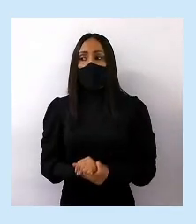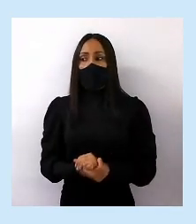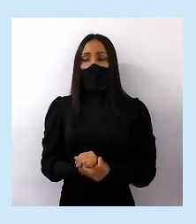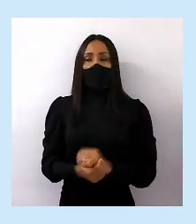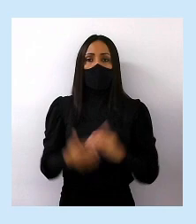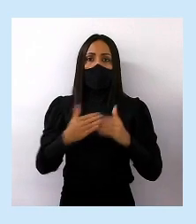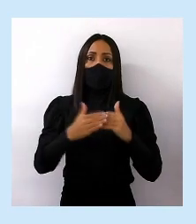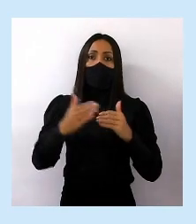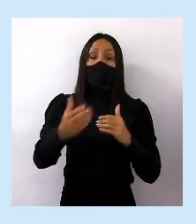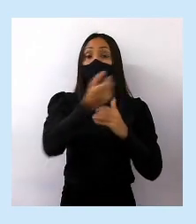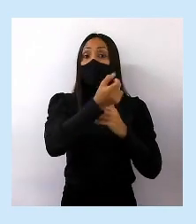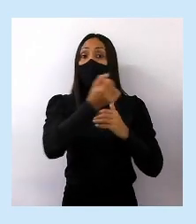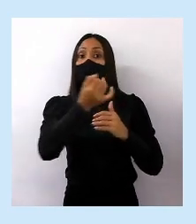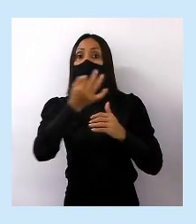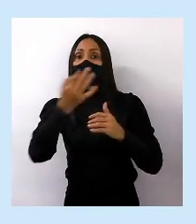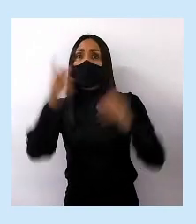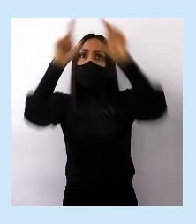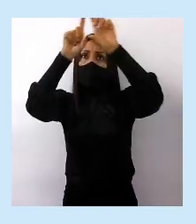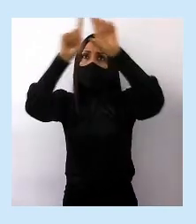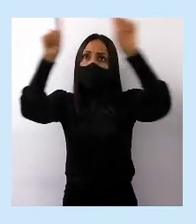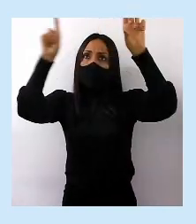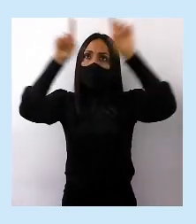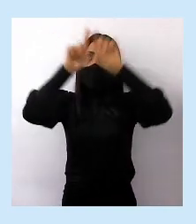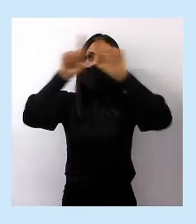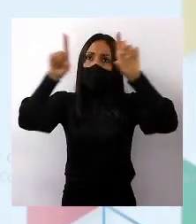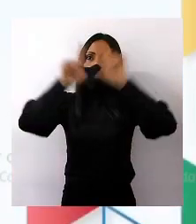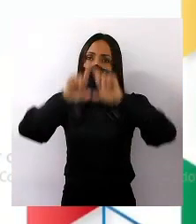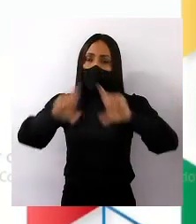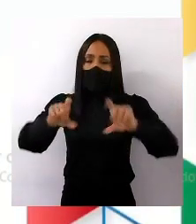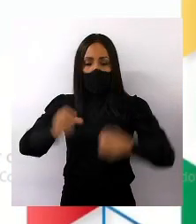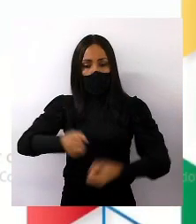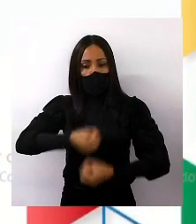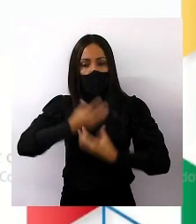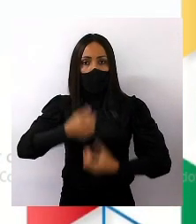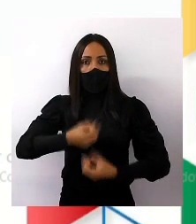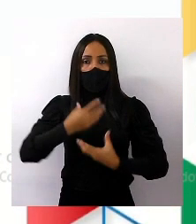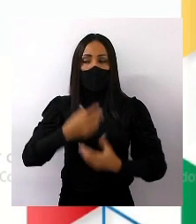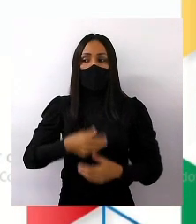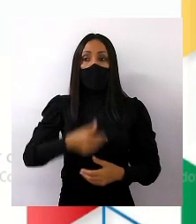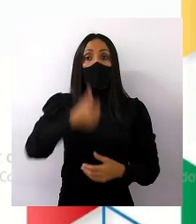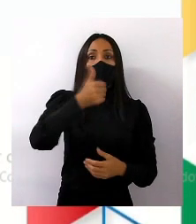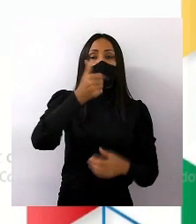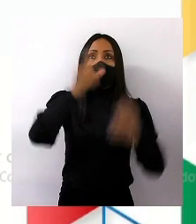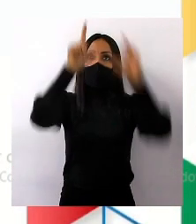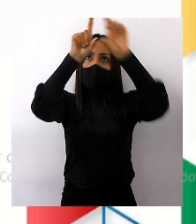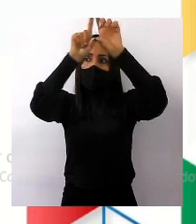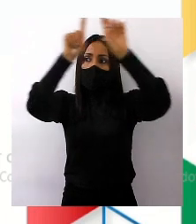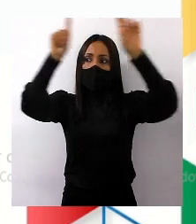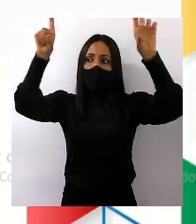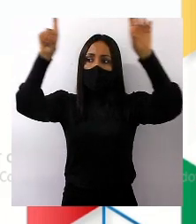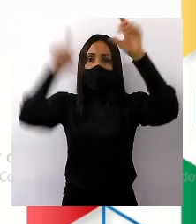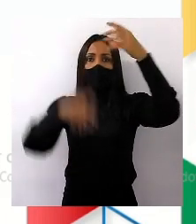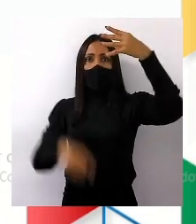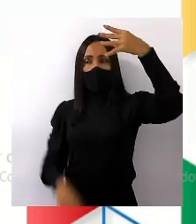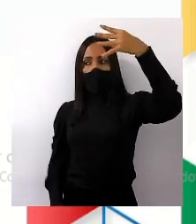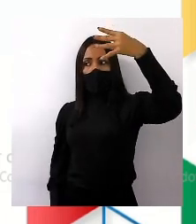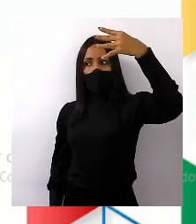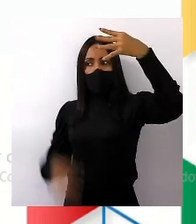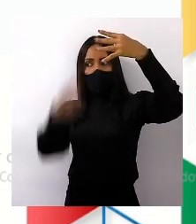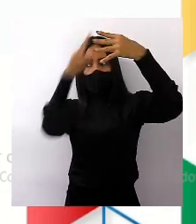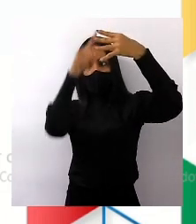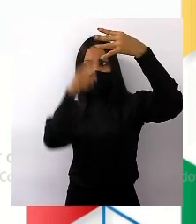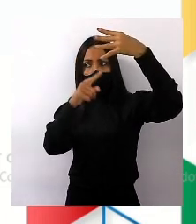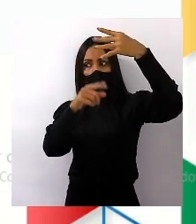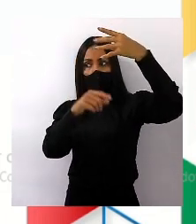a quantidade de versos desse poema. E primeira estrofe tem 4 versos, a